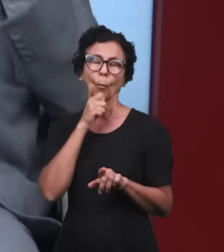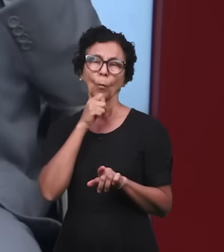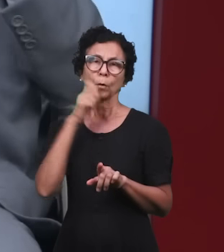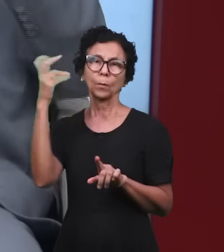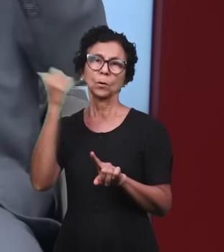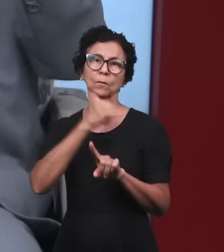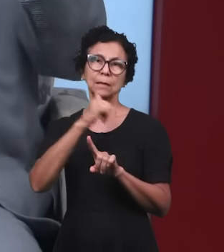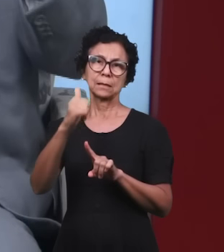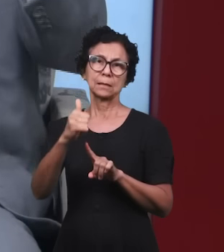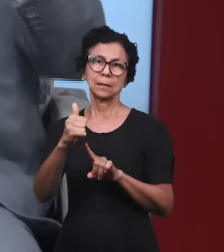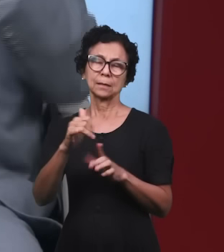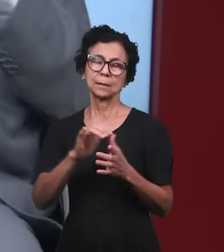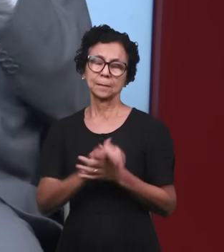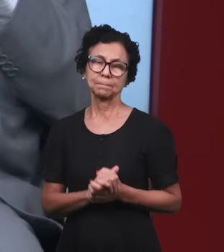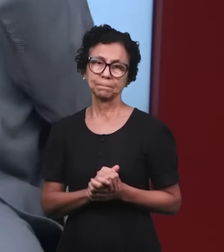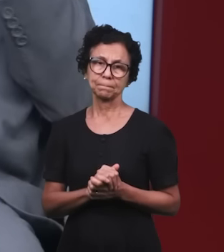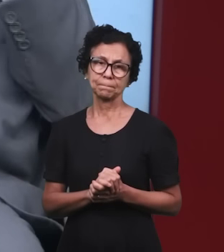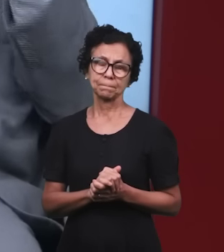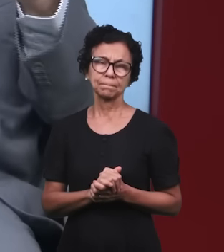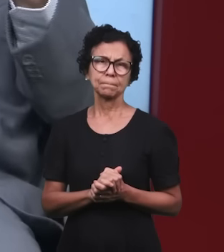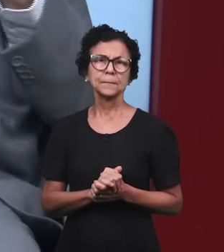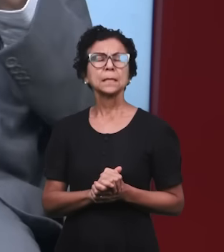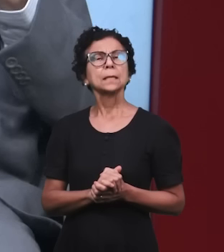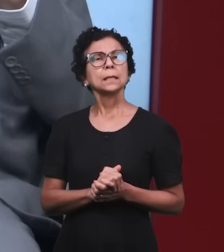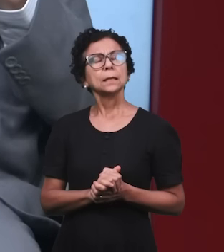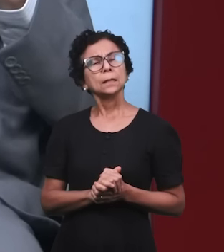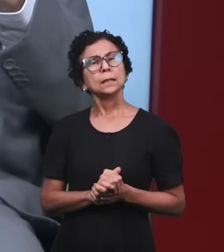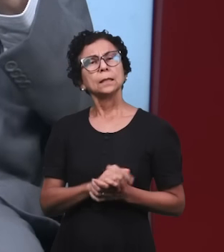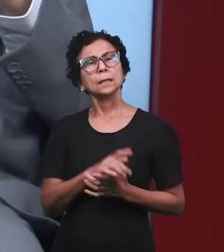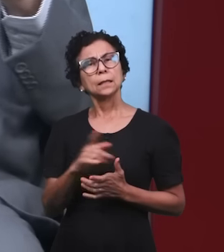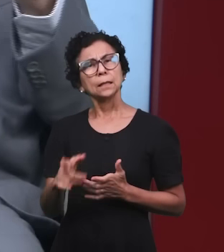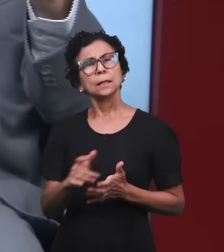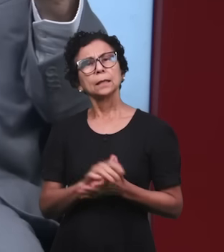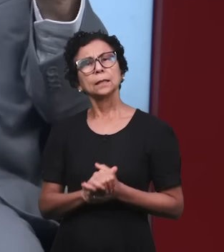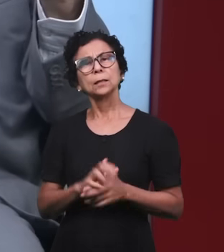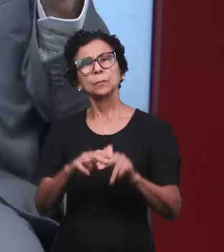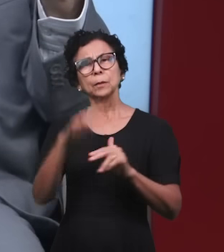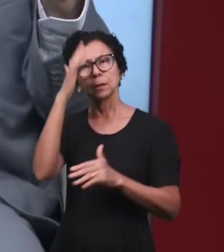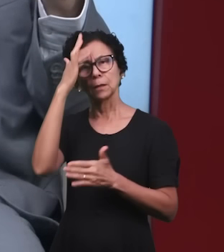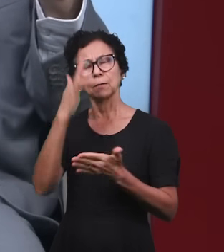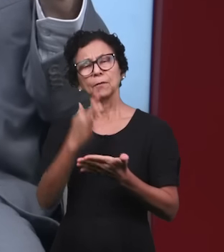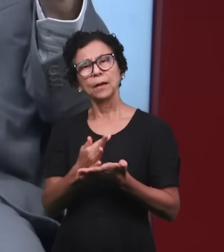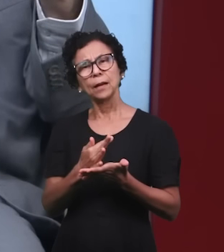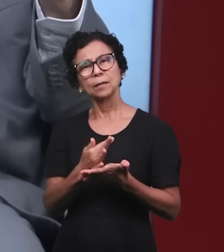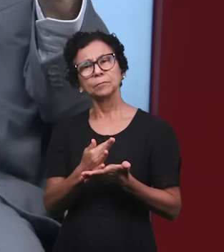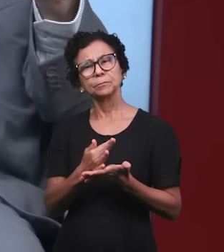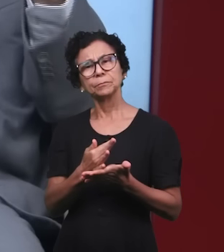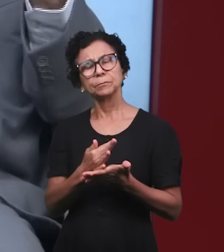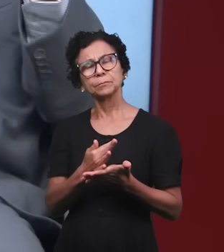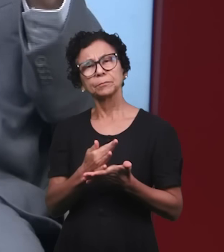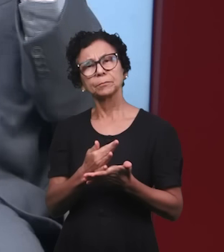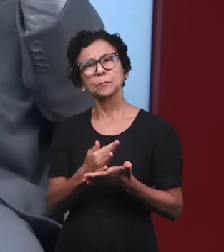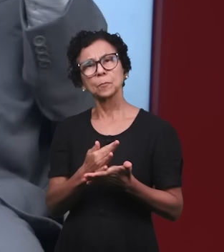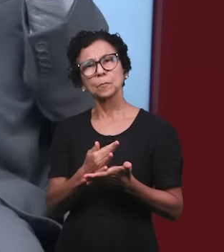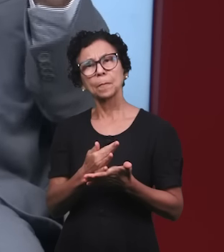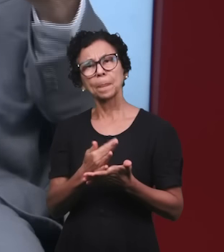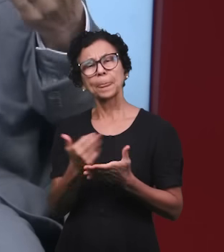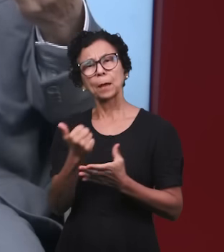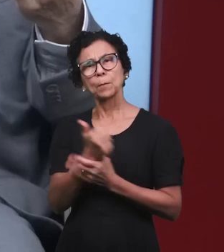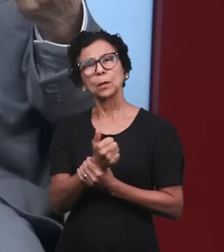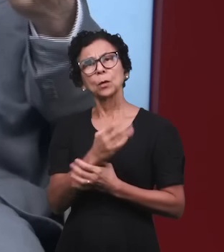Abraão, denominado amigo de Deus, justificado pela fé, conheceu Melquisedeque, sacerdote do